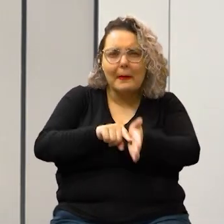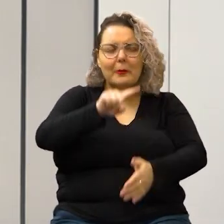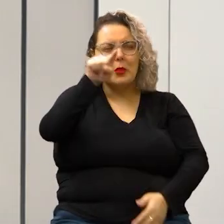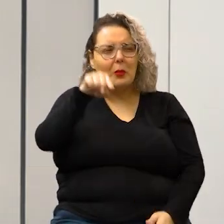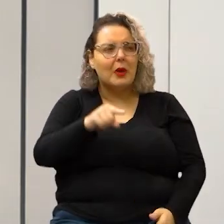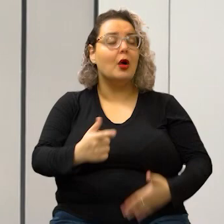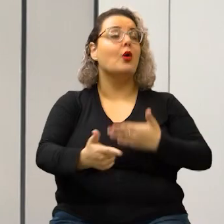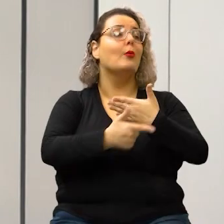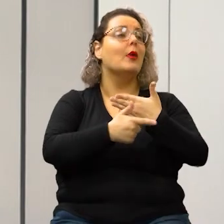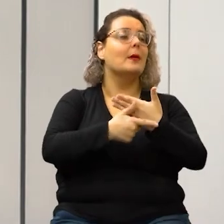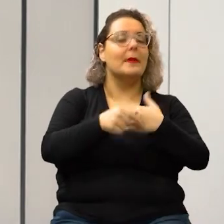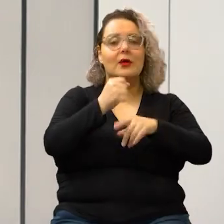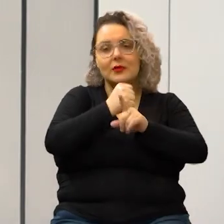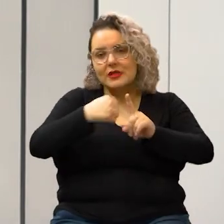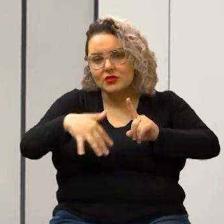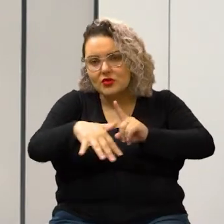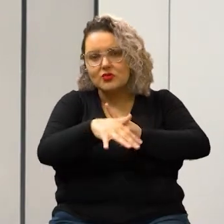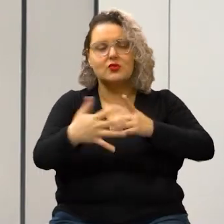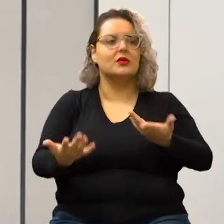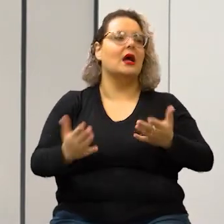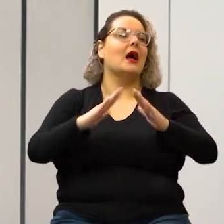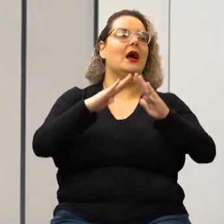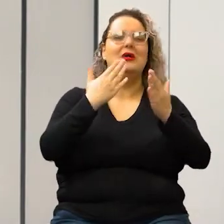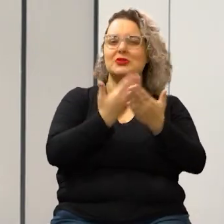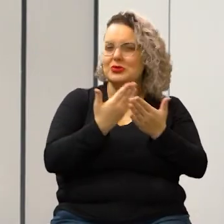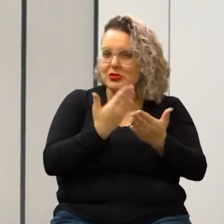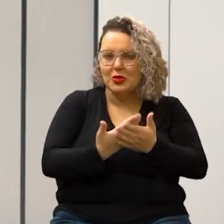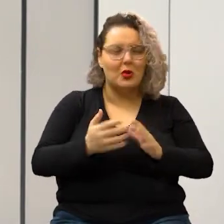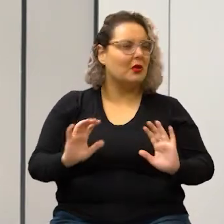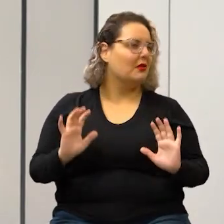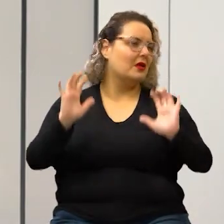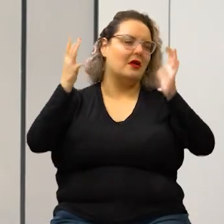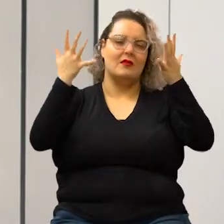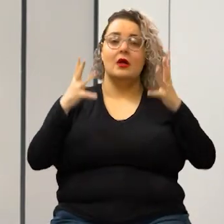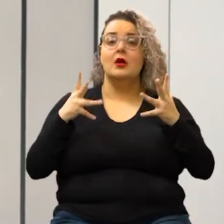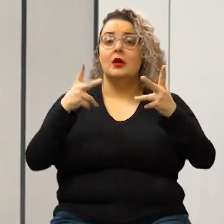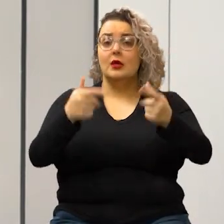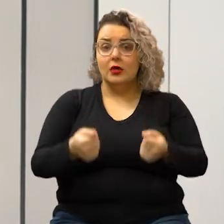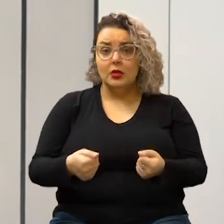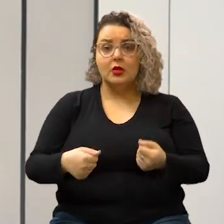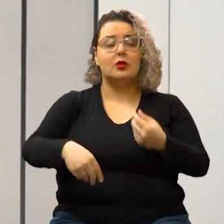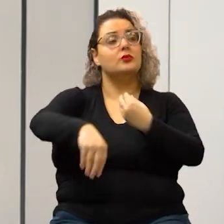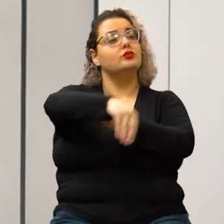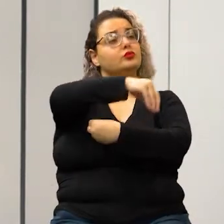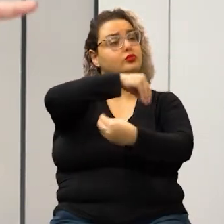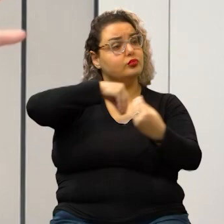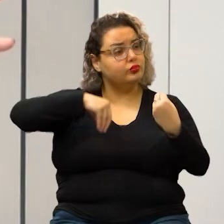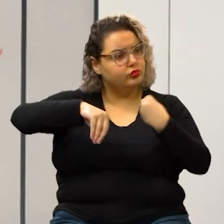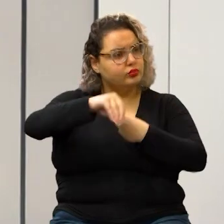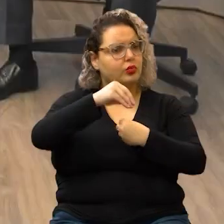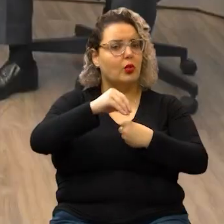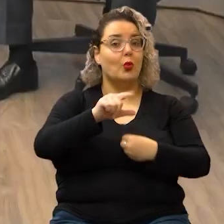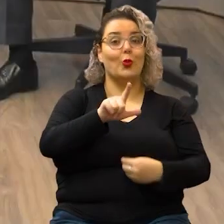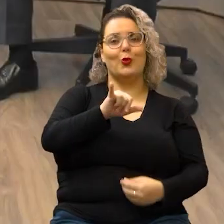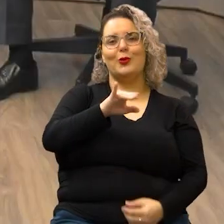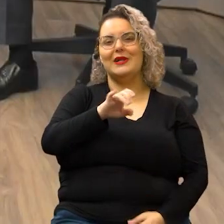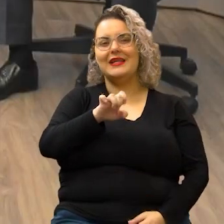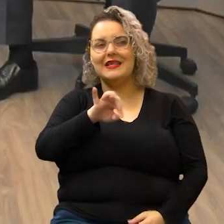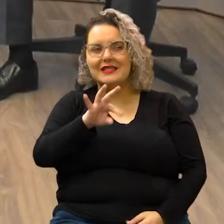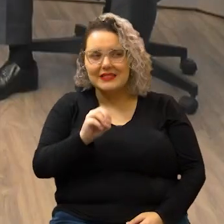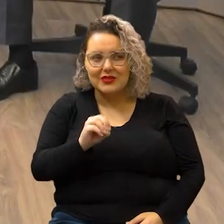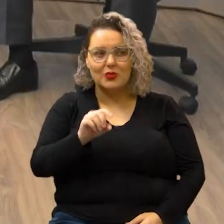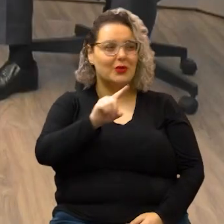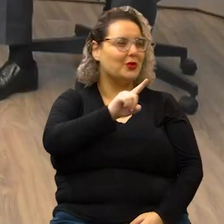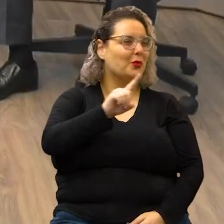da sociedade, a questão da escola, as festas e tudo isso que permeia entre o lícito e o ilícito